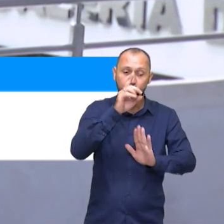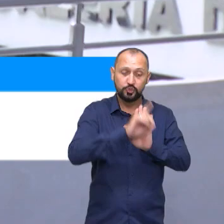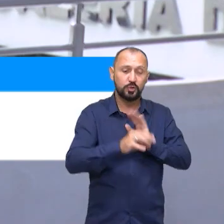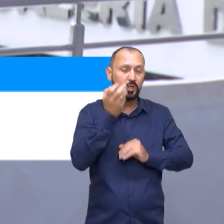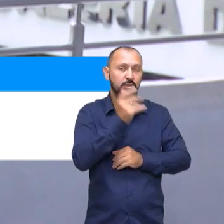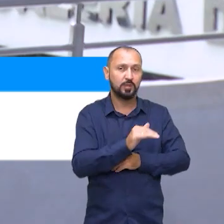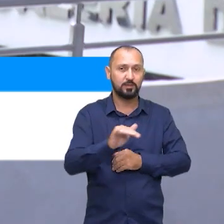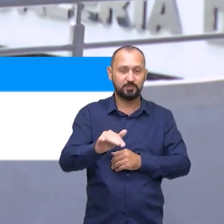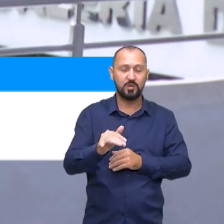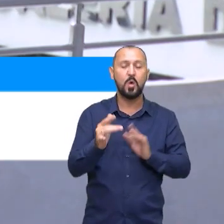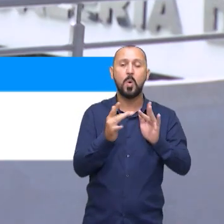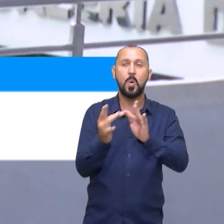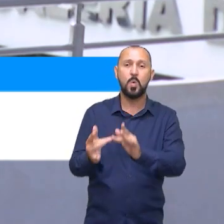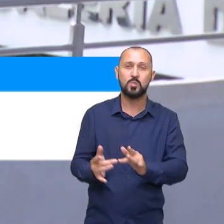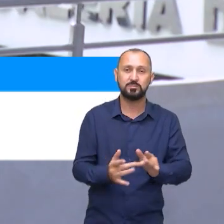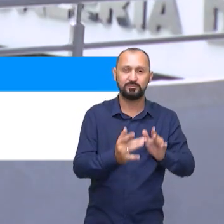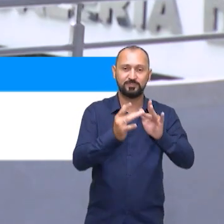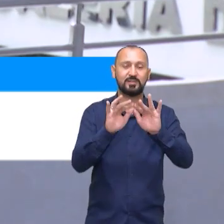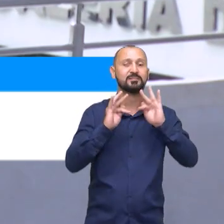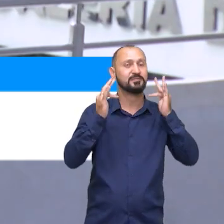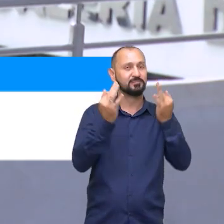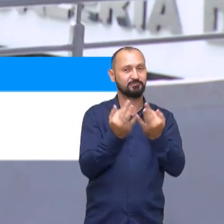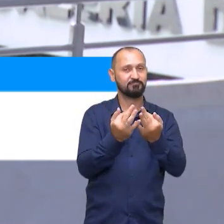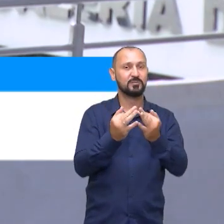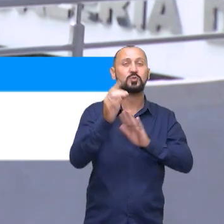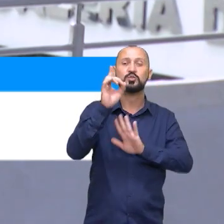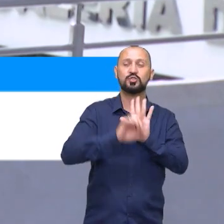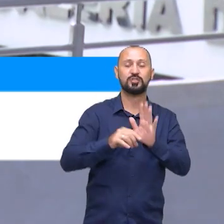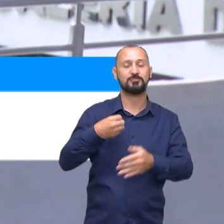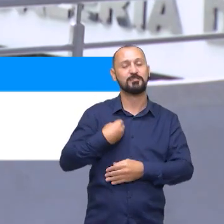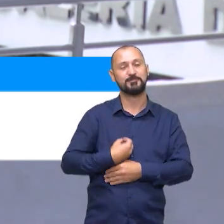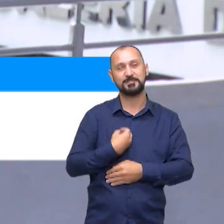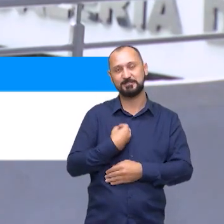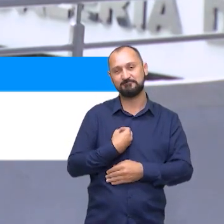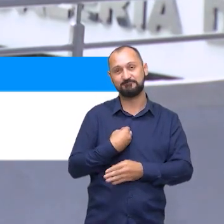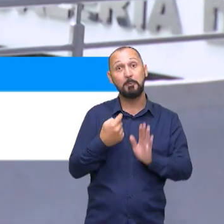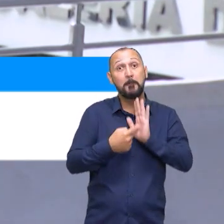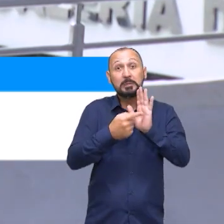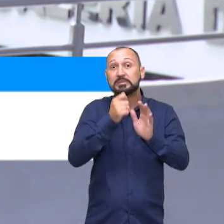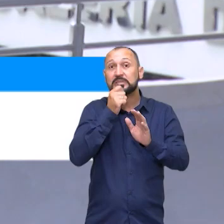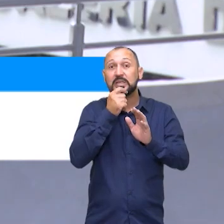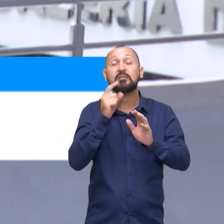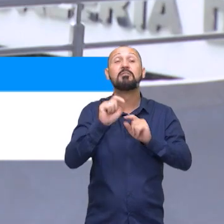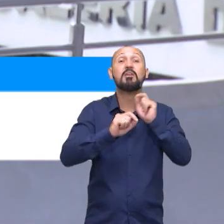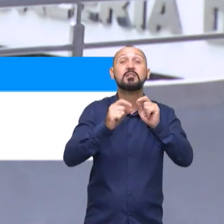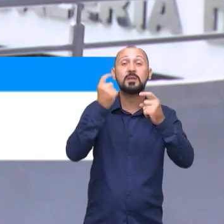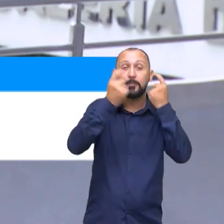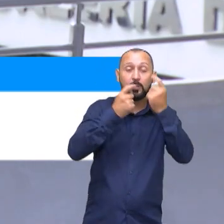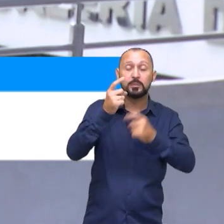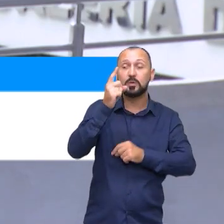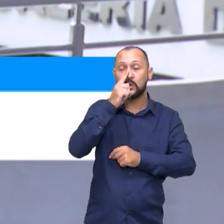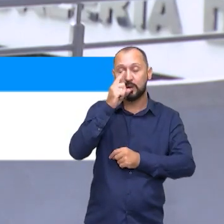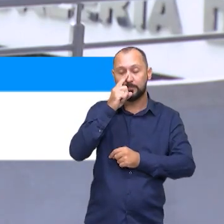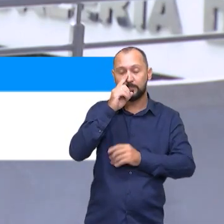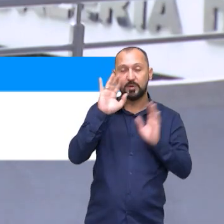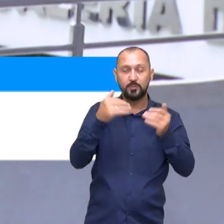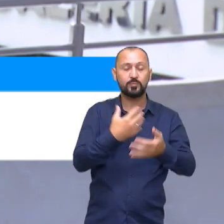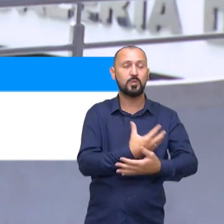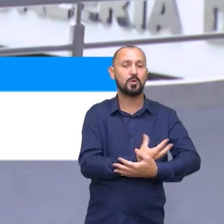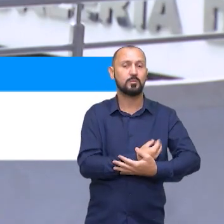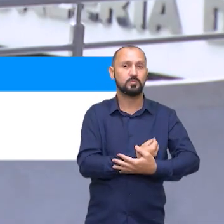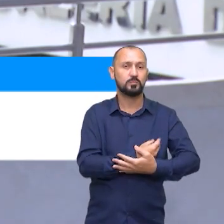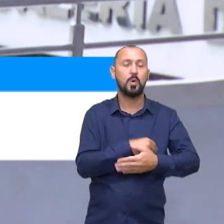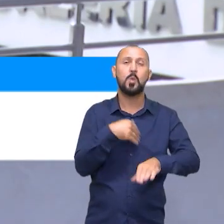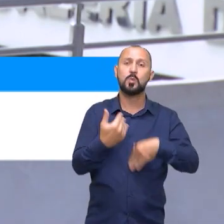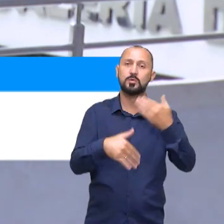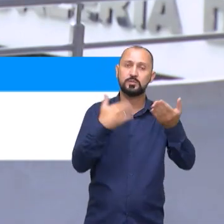maternidade, aos direitos da criança, à convivência familiar e principalmente o direito à vida. Revela ainda a preocupação com a mãe,